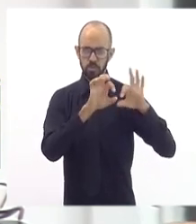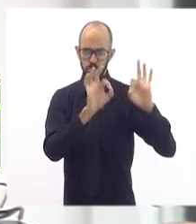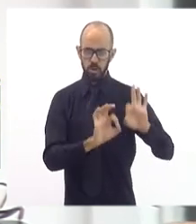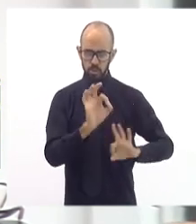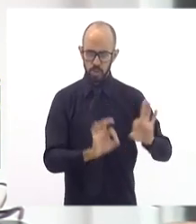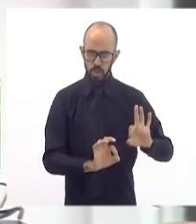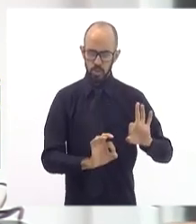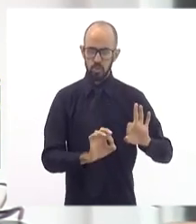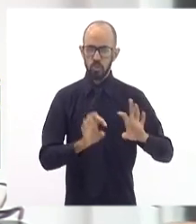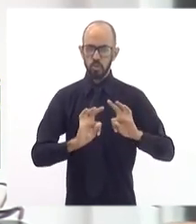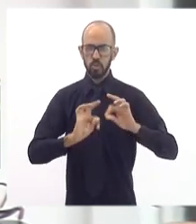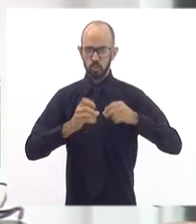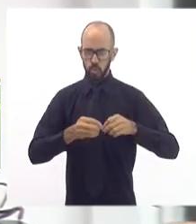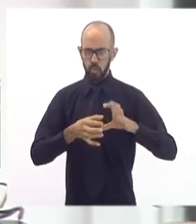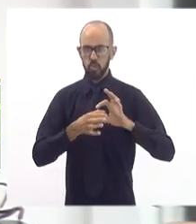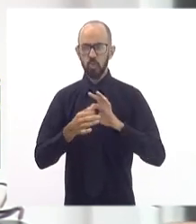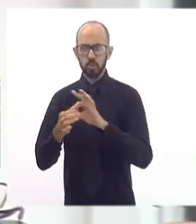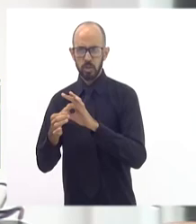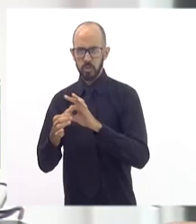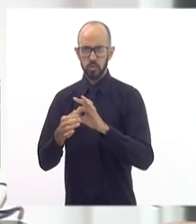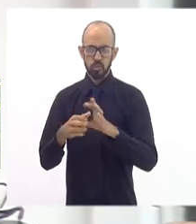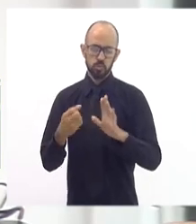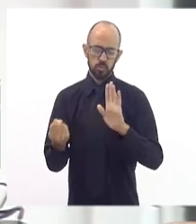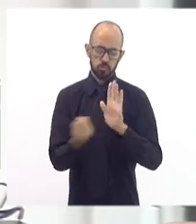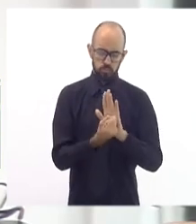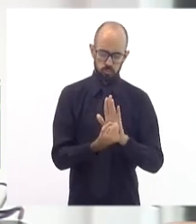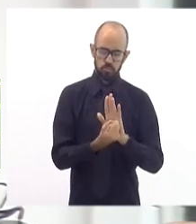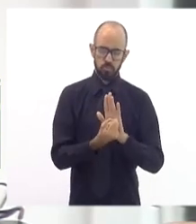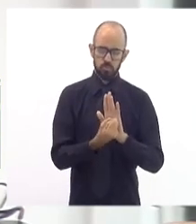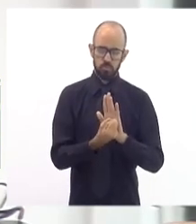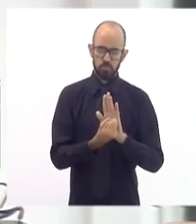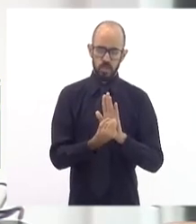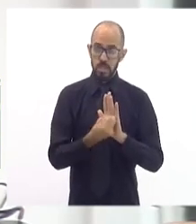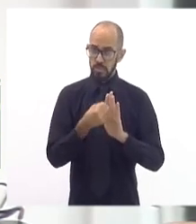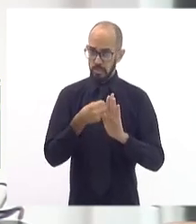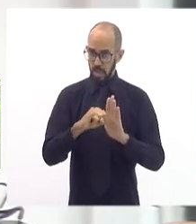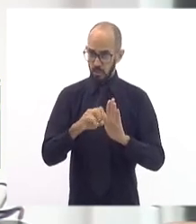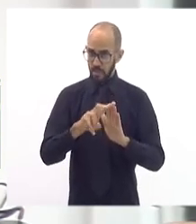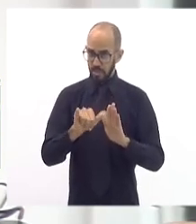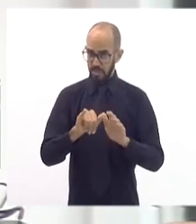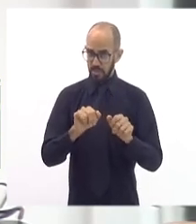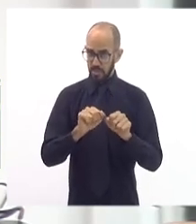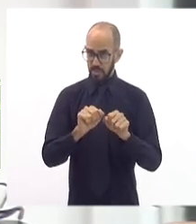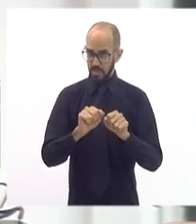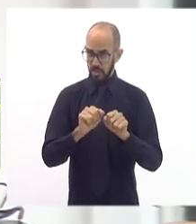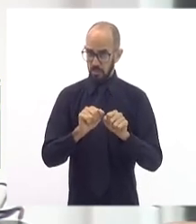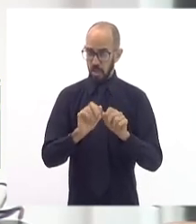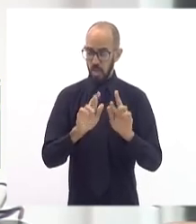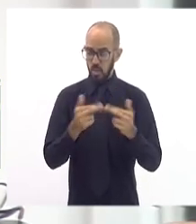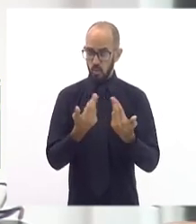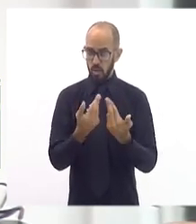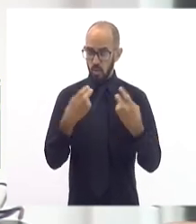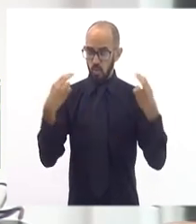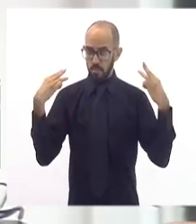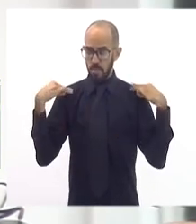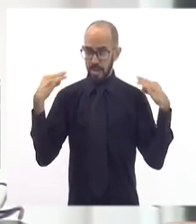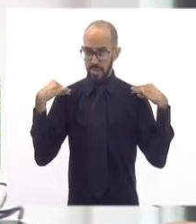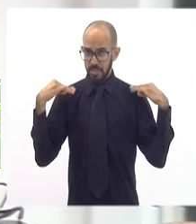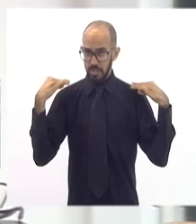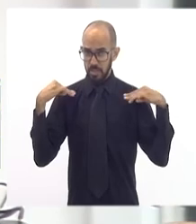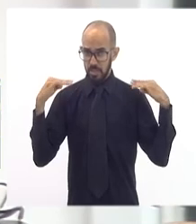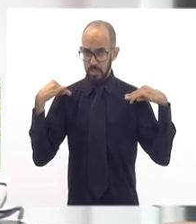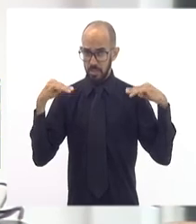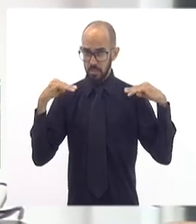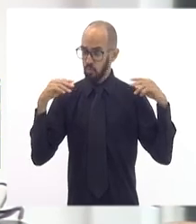também suas circunstâncias subir seu sobre os seus impactos Então se vai fazer esse feijão com a Marinha Que bom que fez Mas isso não é suficiente